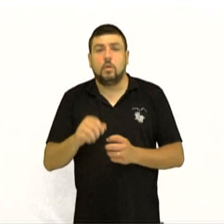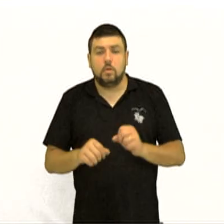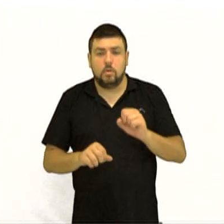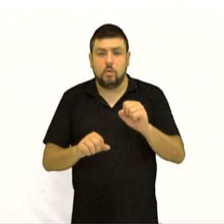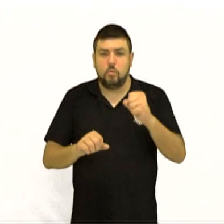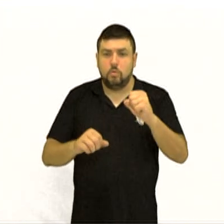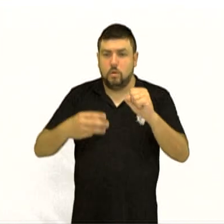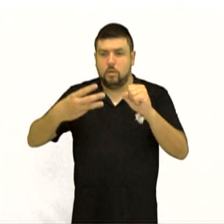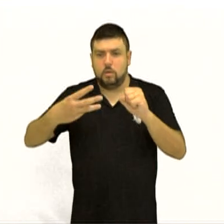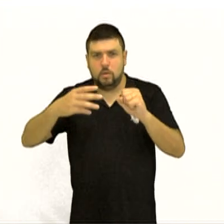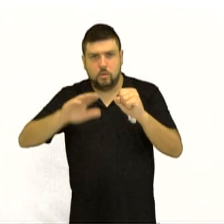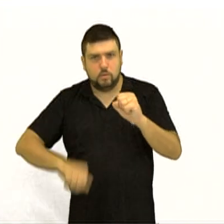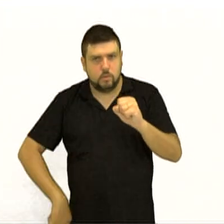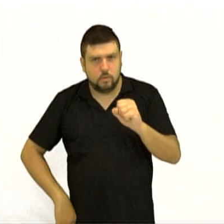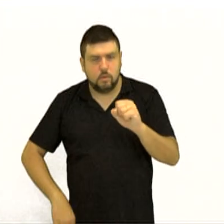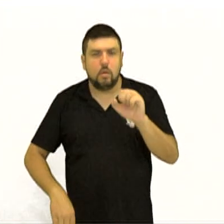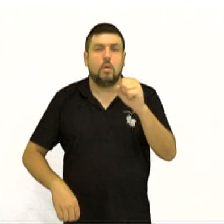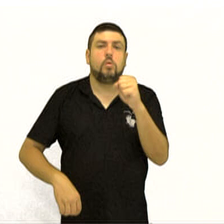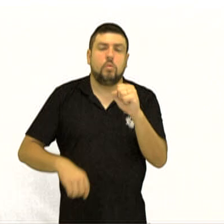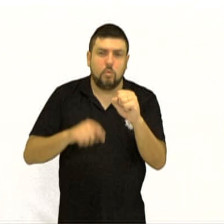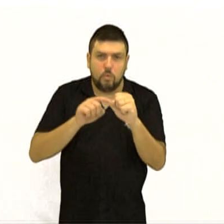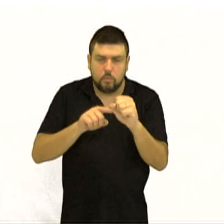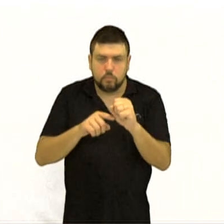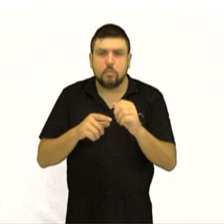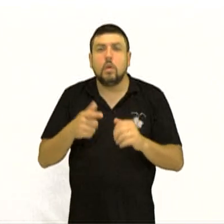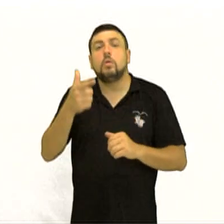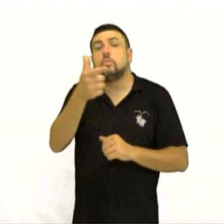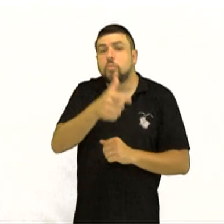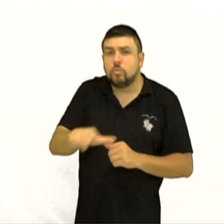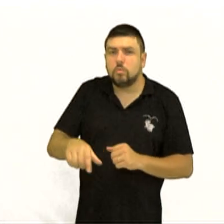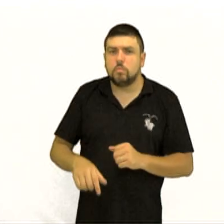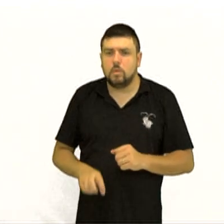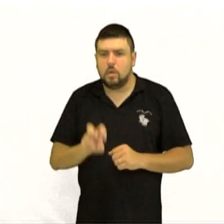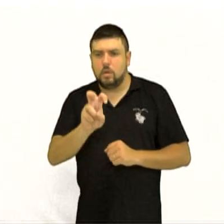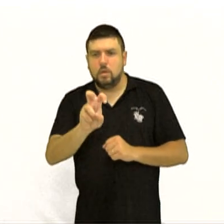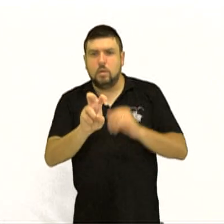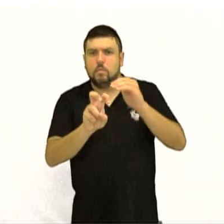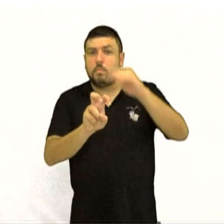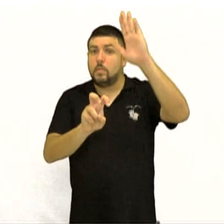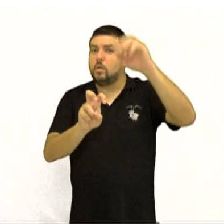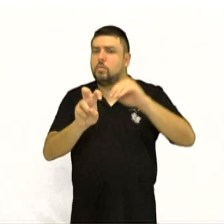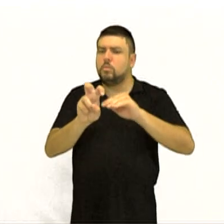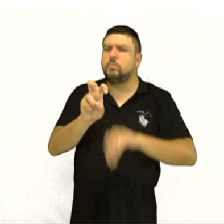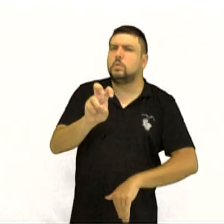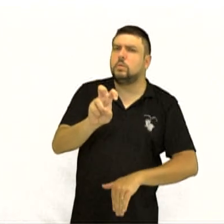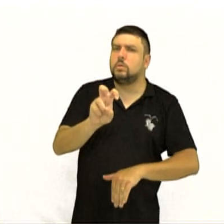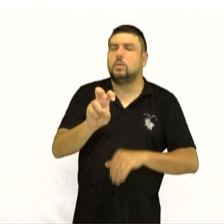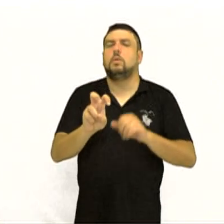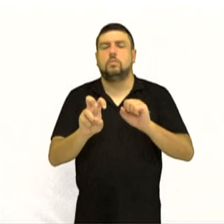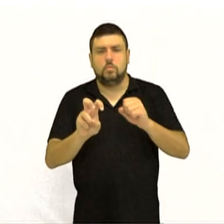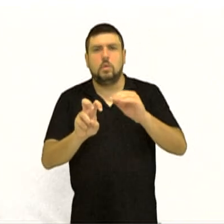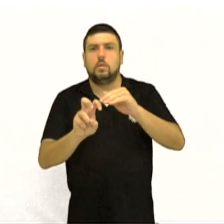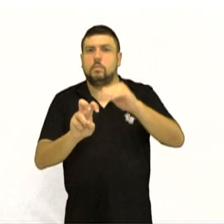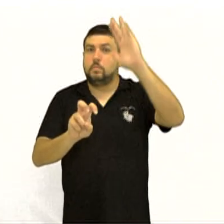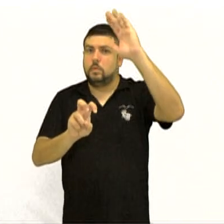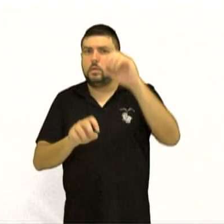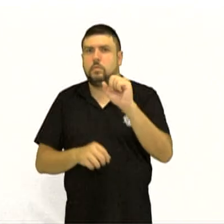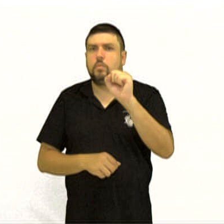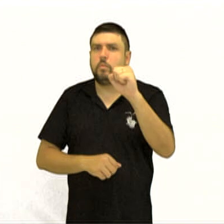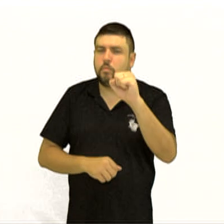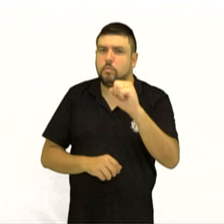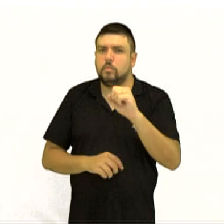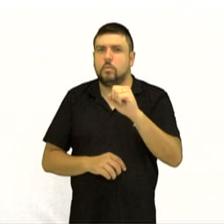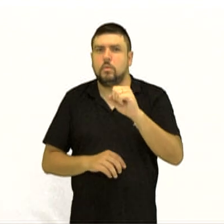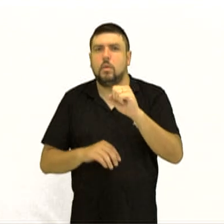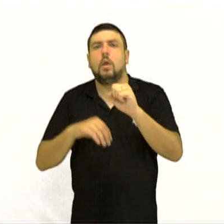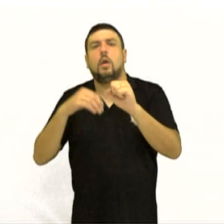5. Se é maior que 5, sim. Então, descarte o 8, mas aumente um valor, aumente 1,